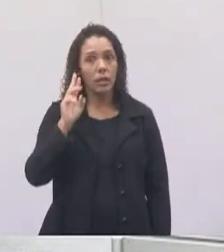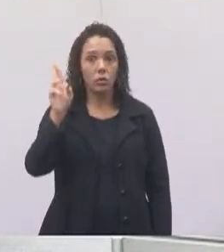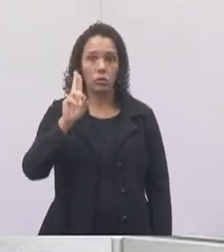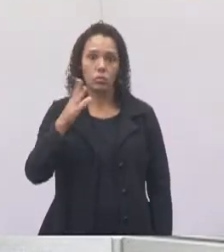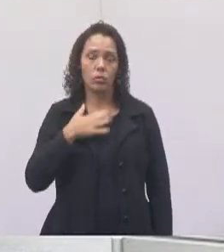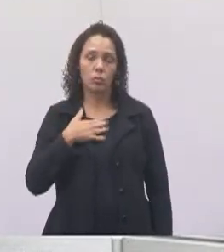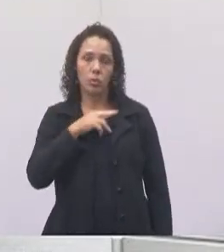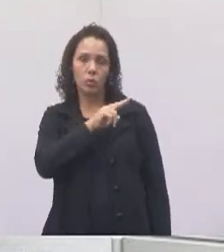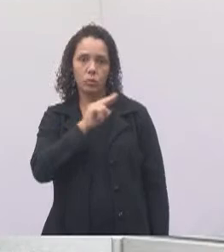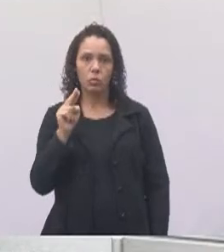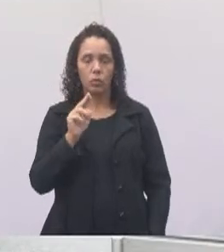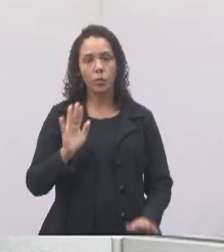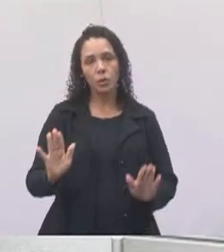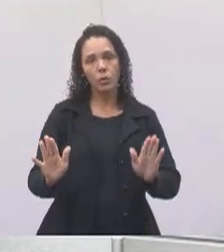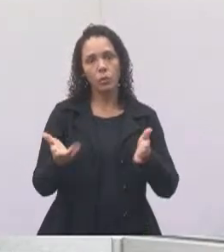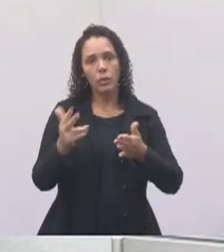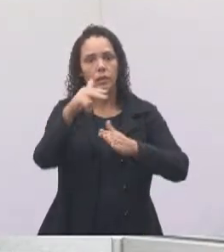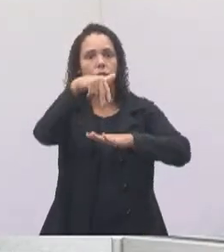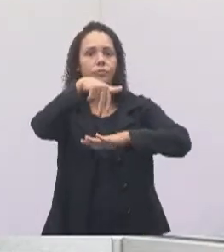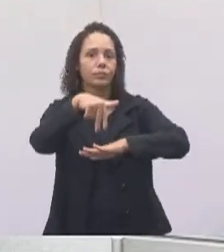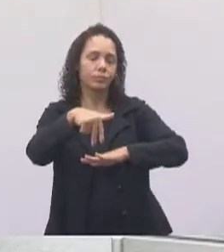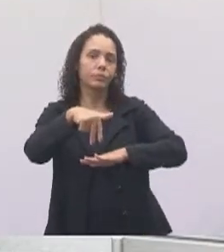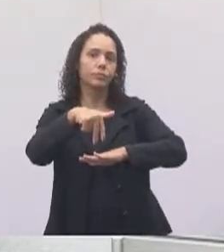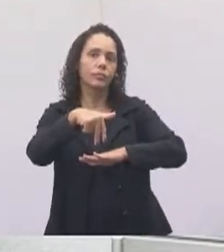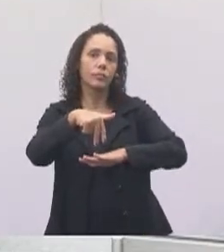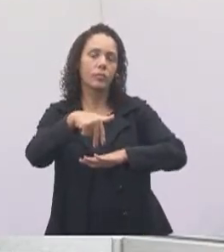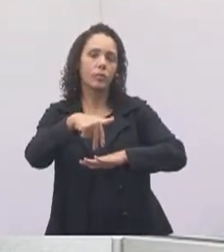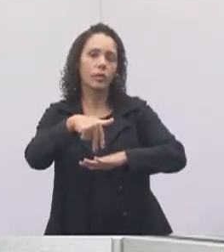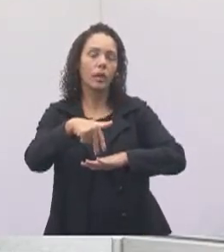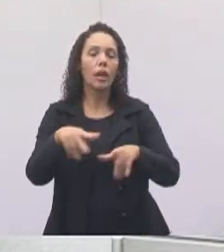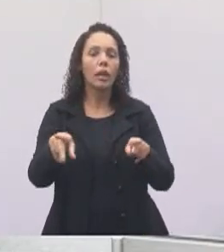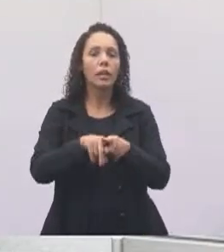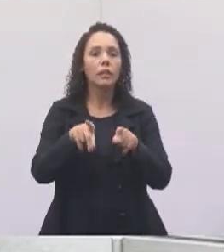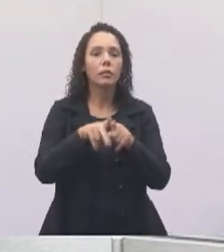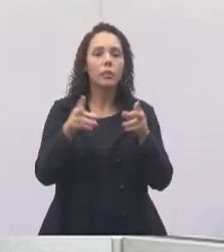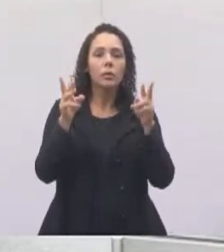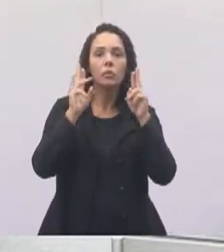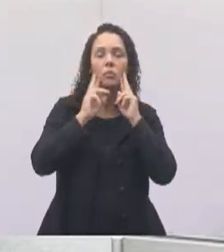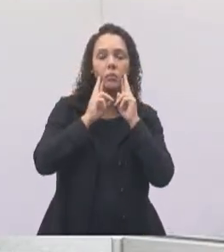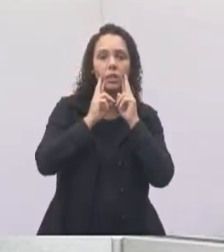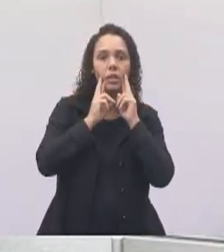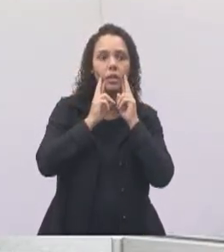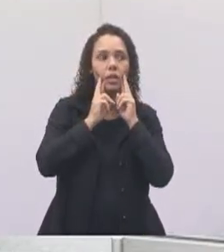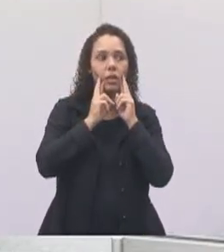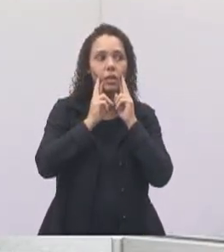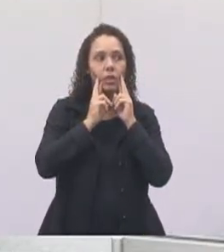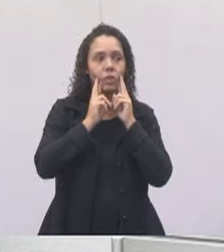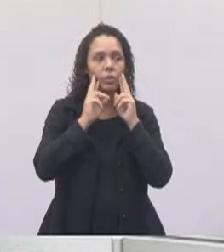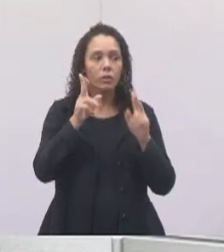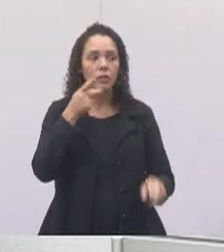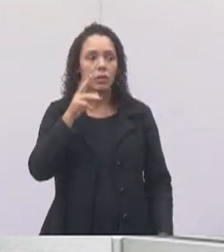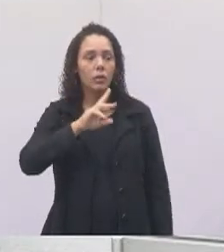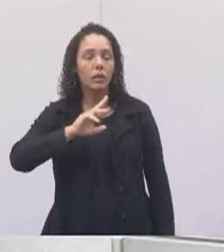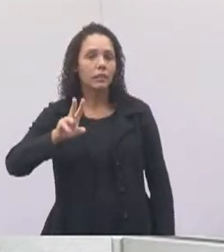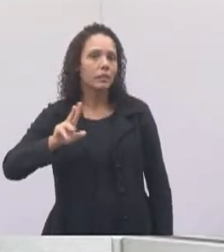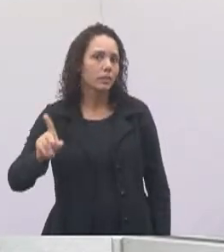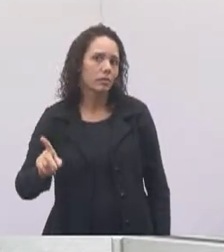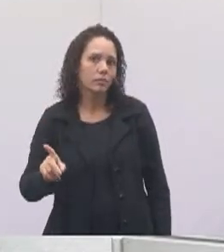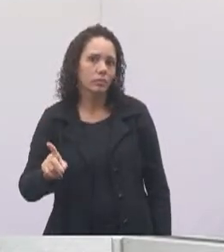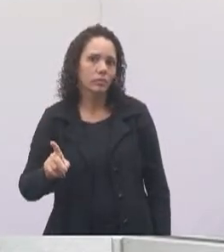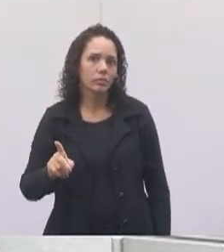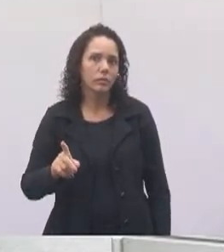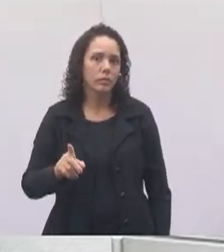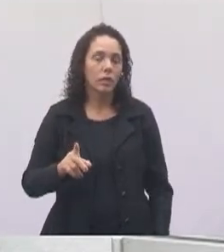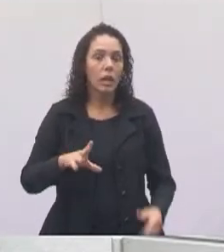tribuna, que foi dessa forma que ela e o vereador Roberto foi na minha sala, não. Você tira os artigos ou não